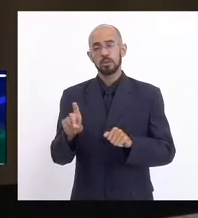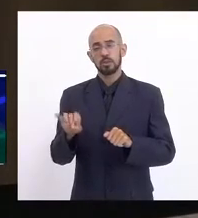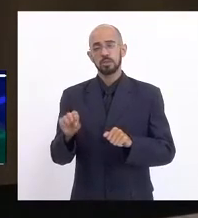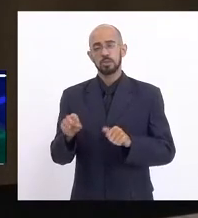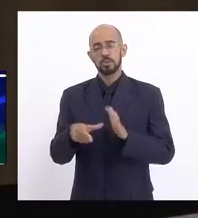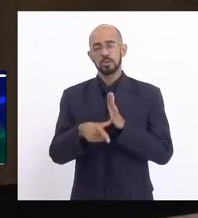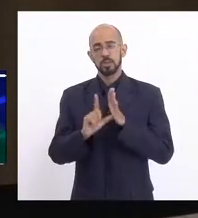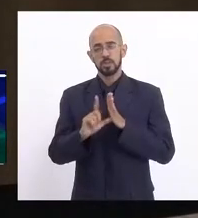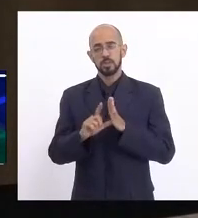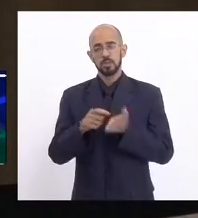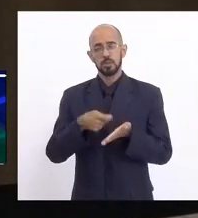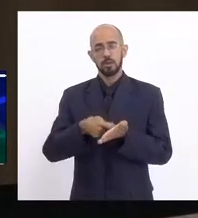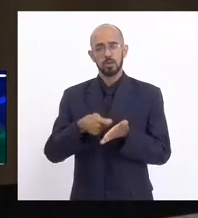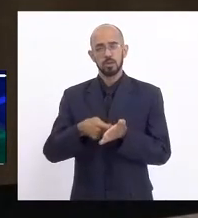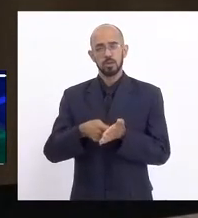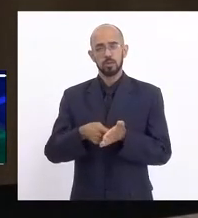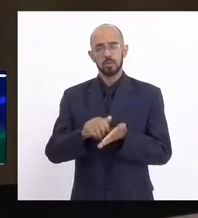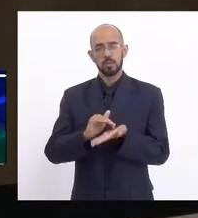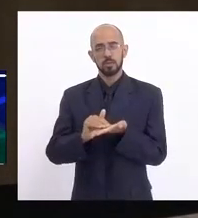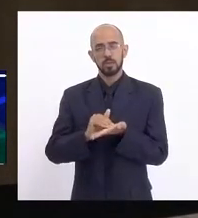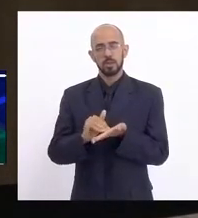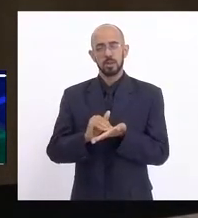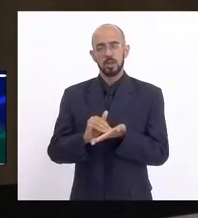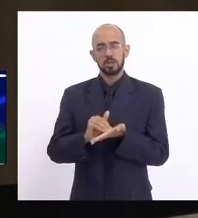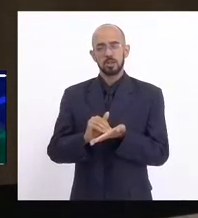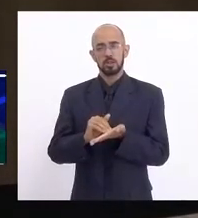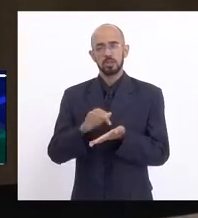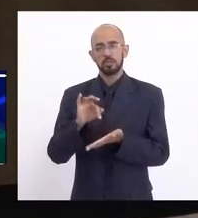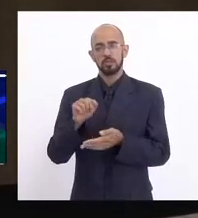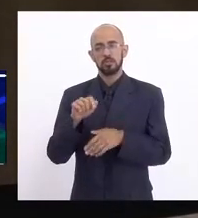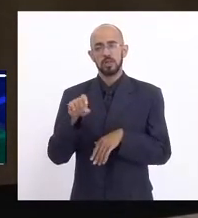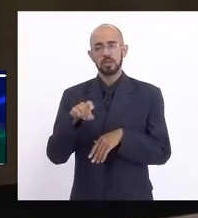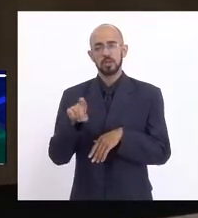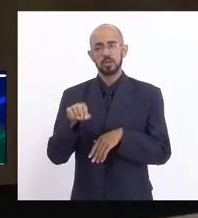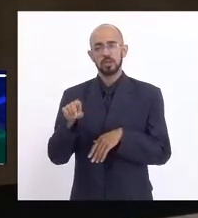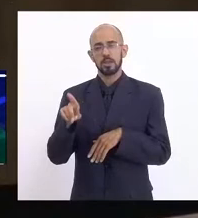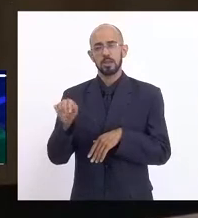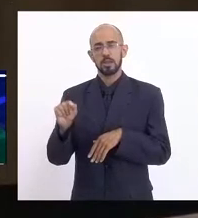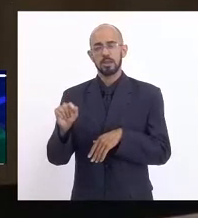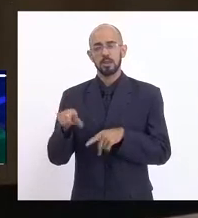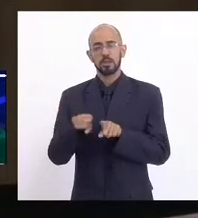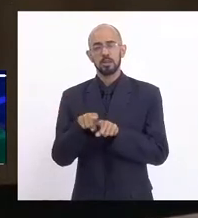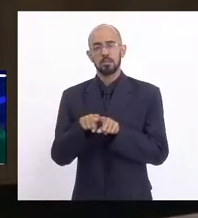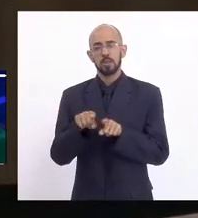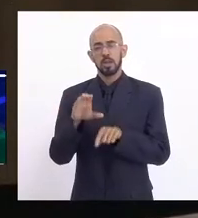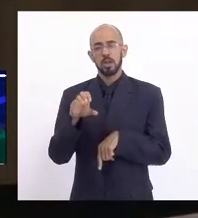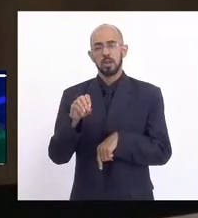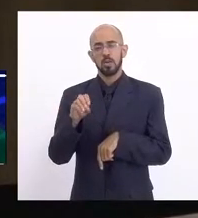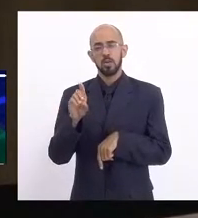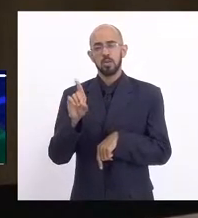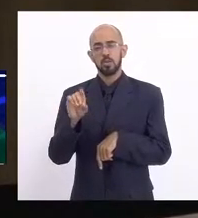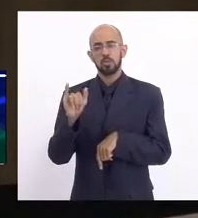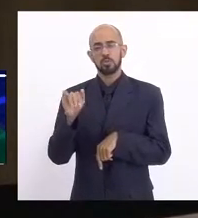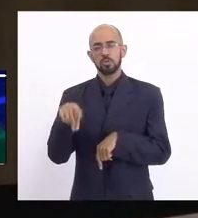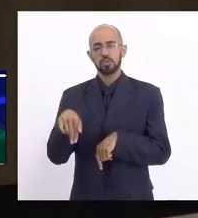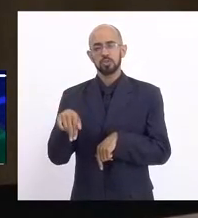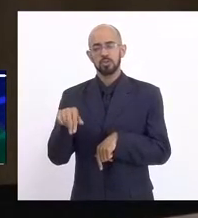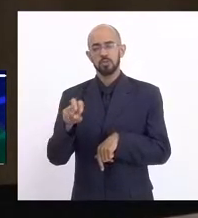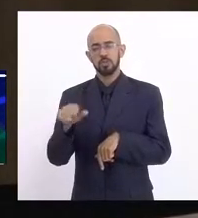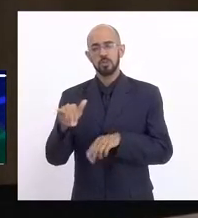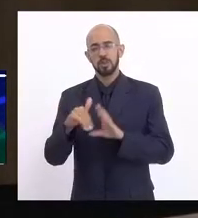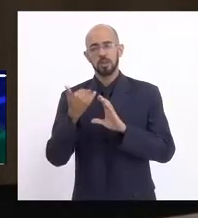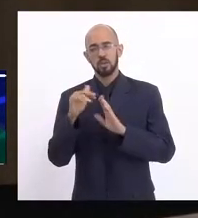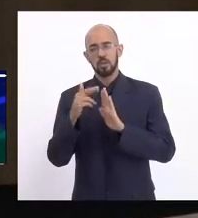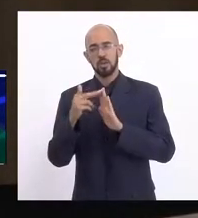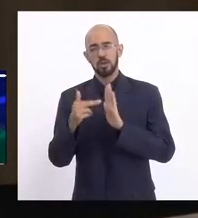obrigatoriamente, a Secretaria de Fazenda, junto com a CODIM, mandaria um relatório de avaliação